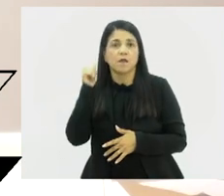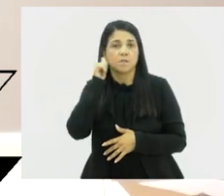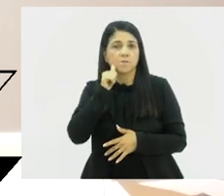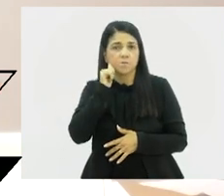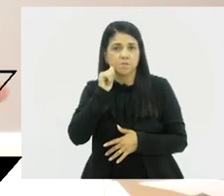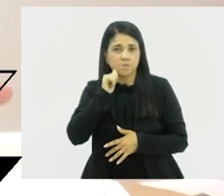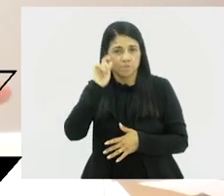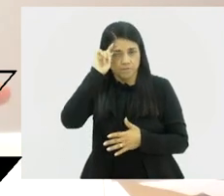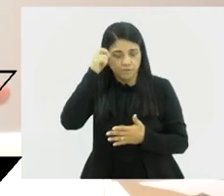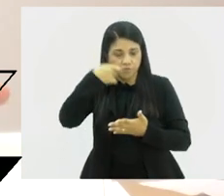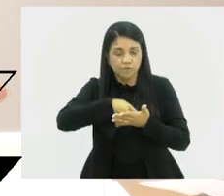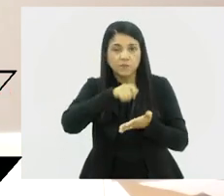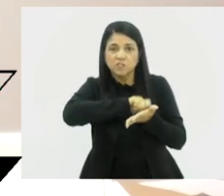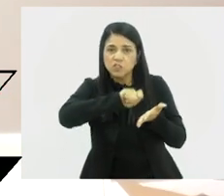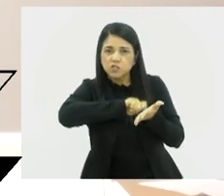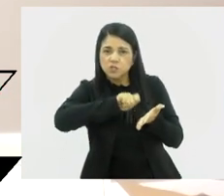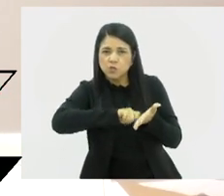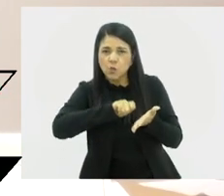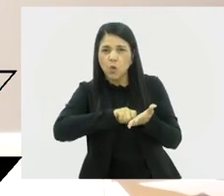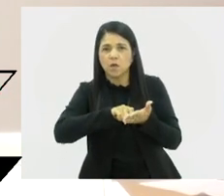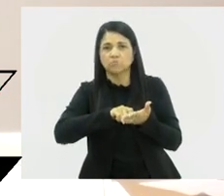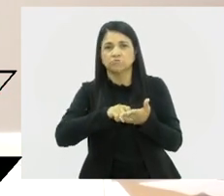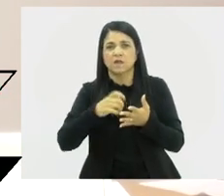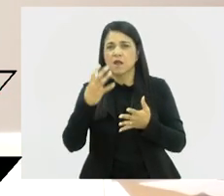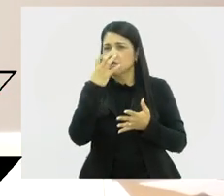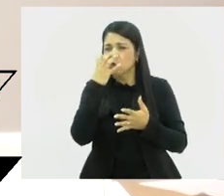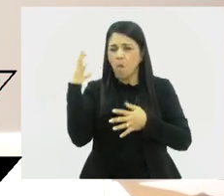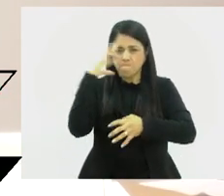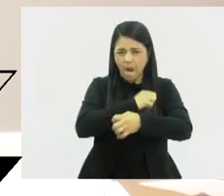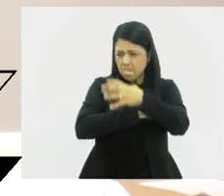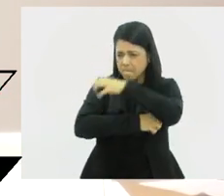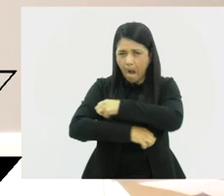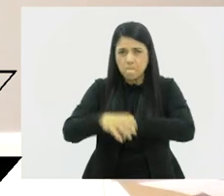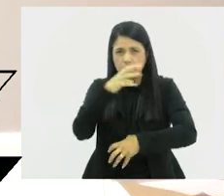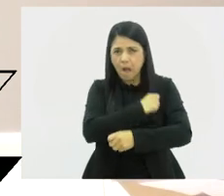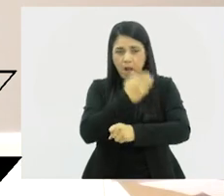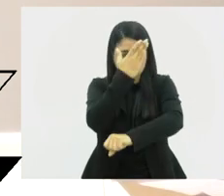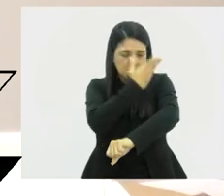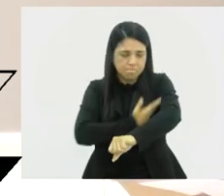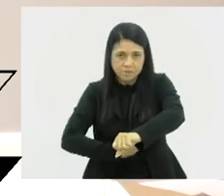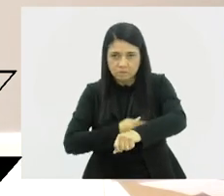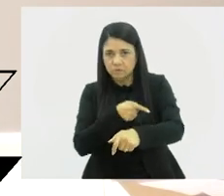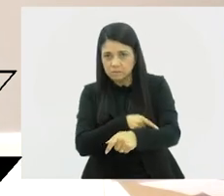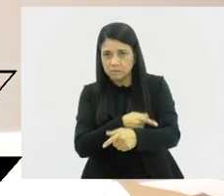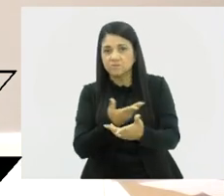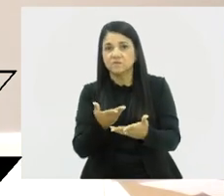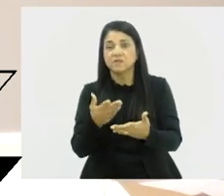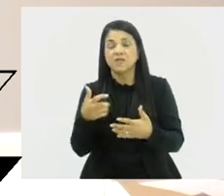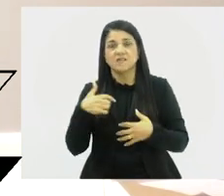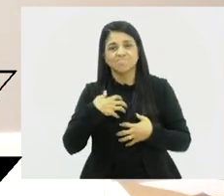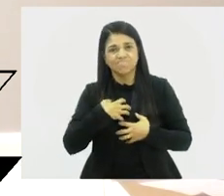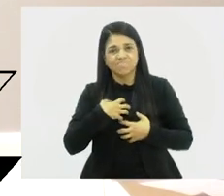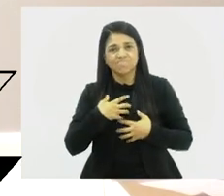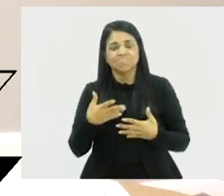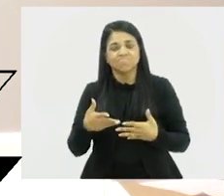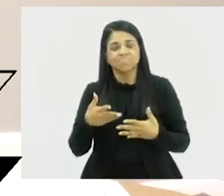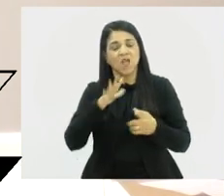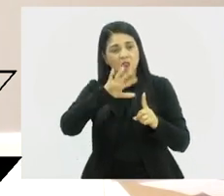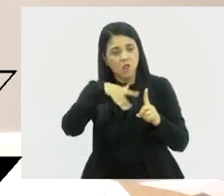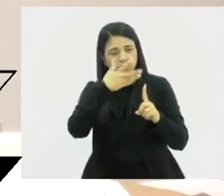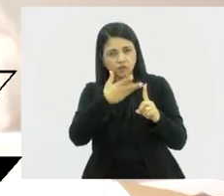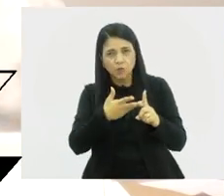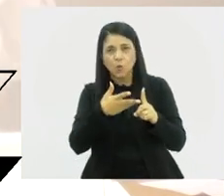nós ficamos tão comovidos, até com a grandeza dela também, que teve uma posição nada rancorosa, até elogiou a equipe